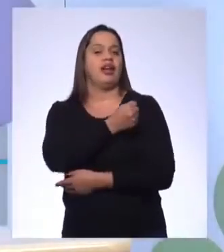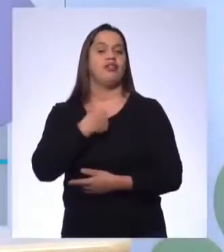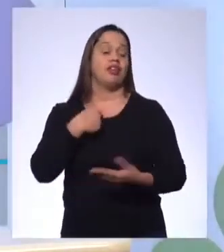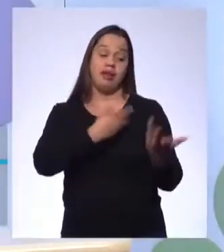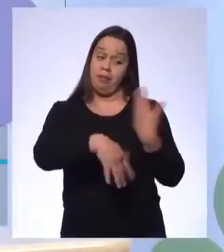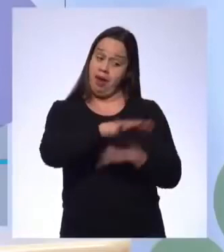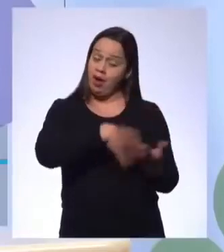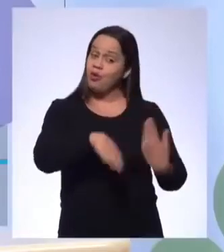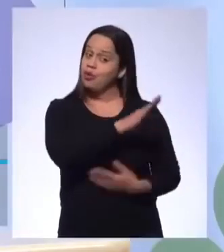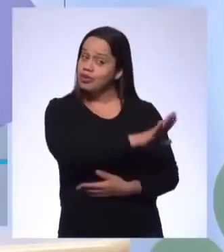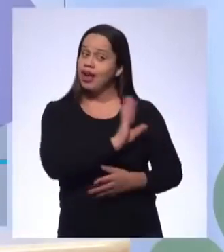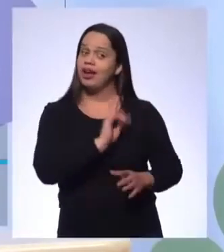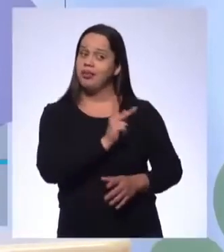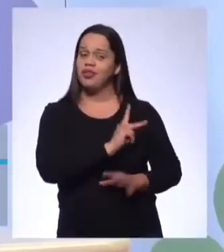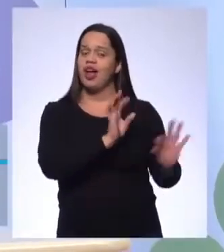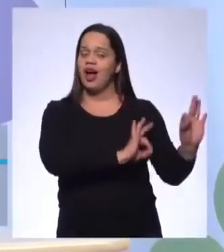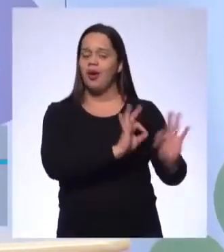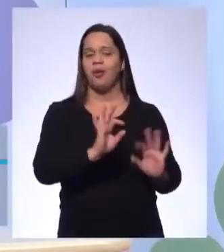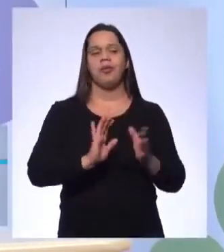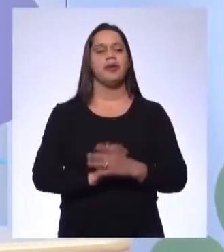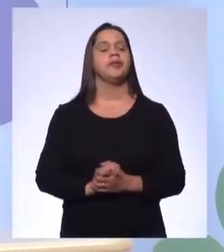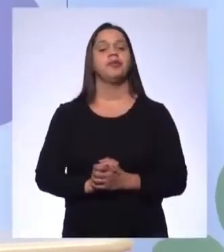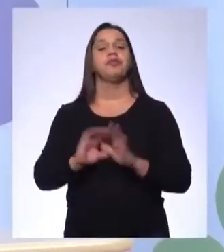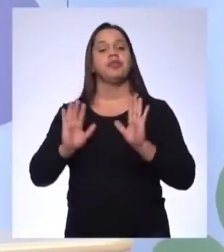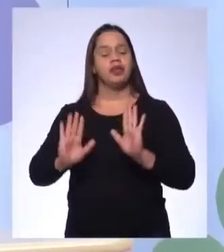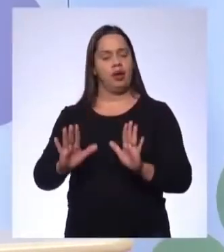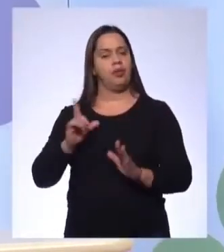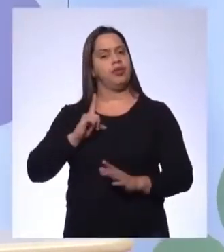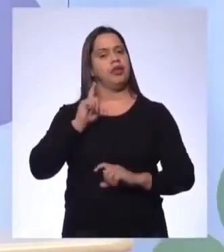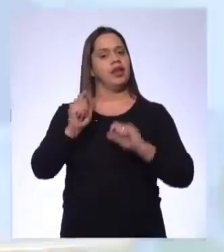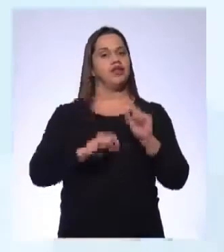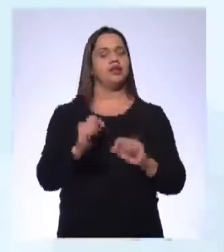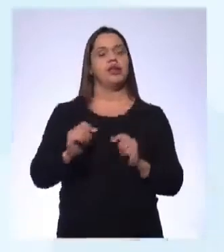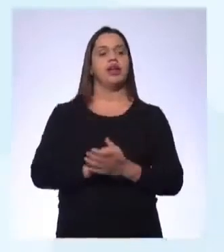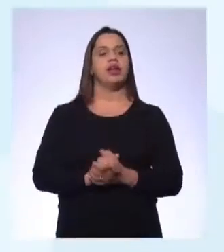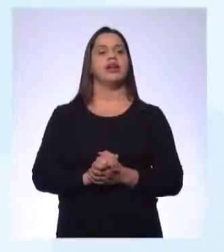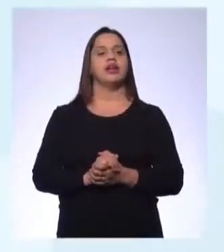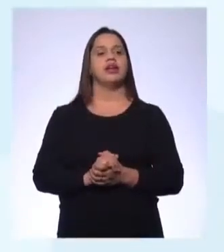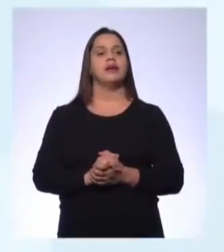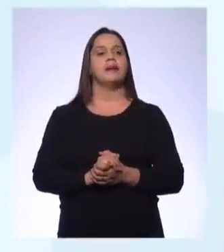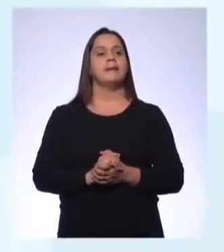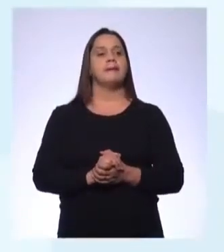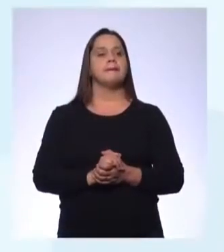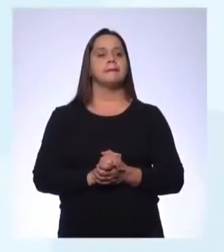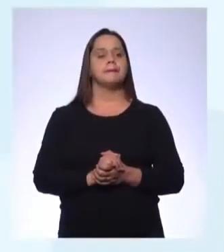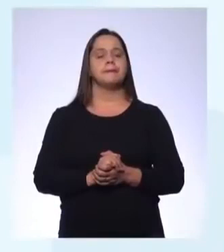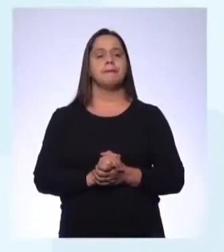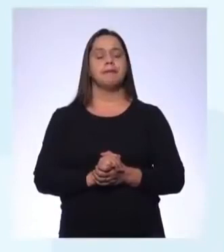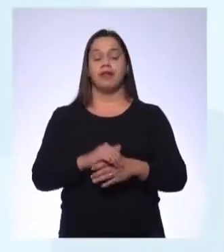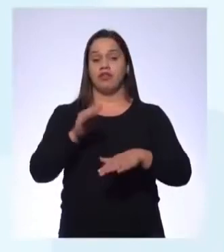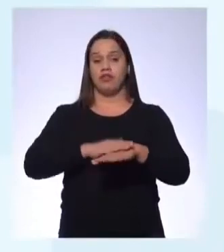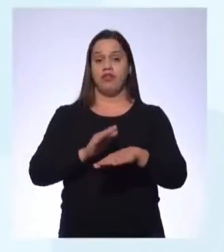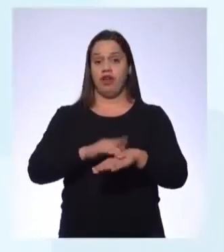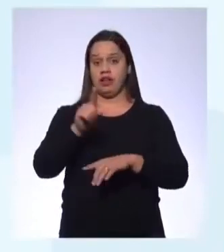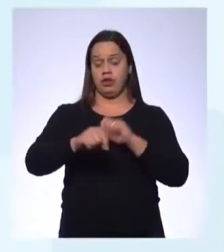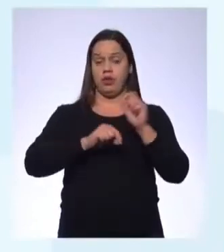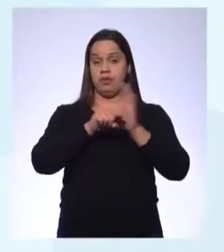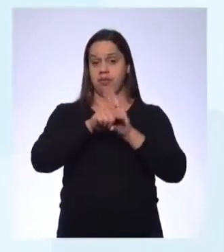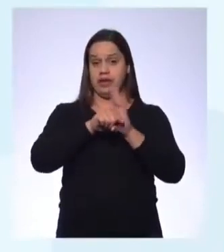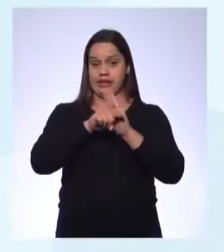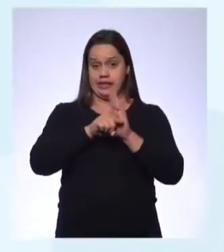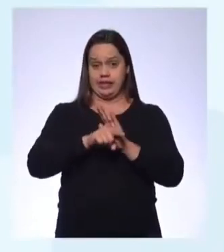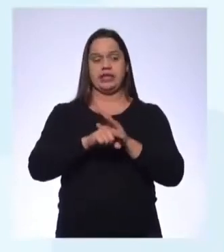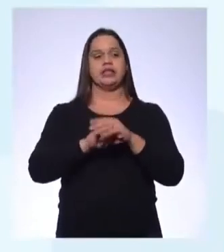bagunça, Antônia. Vamos lá, então vocês têm aí um homework para vocês. para que vocês façam uma pesquisa, do a